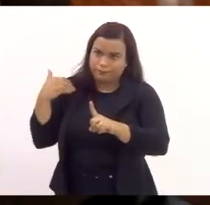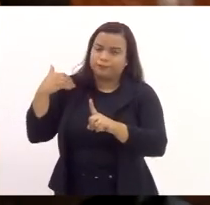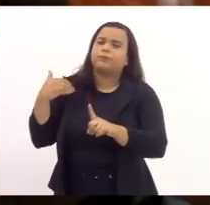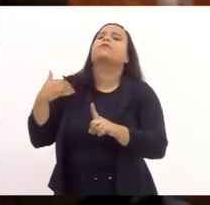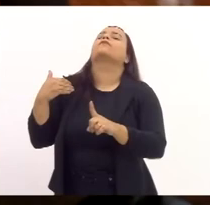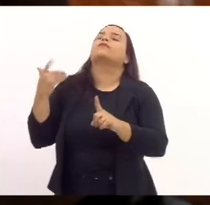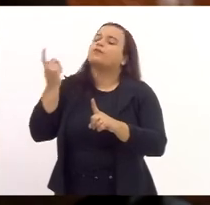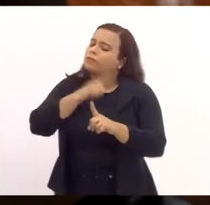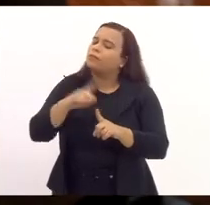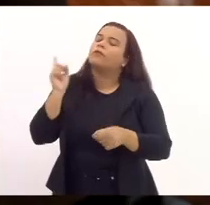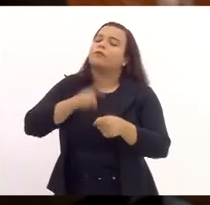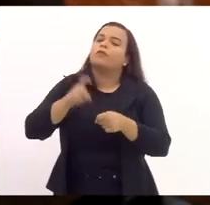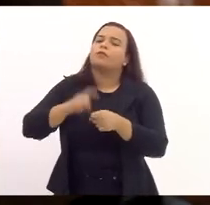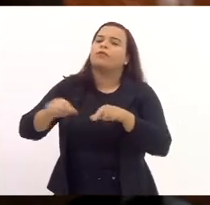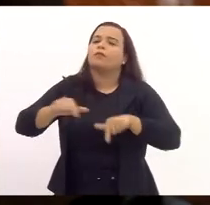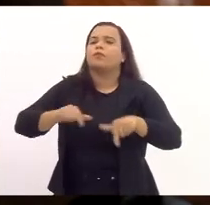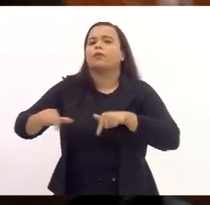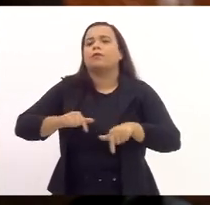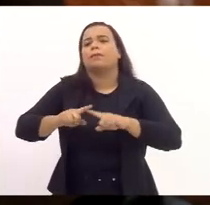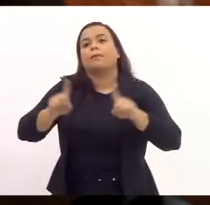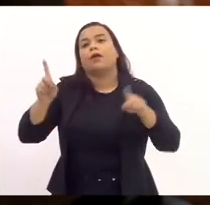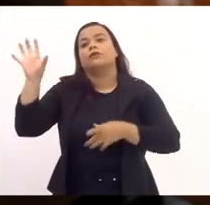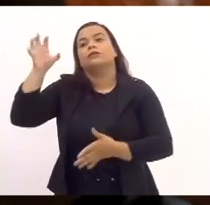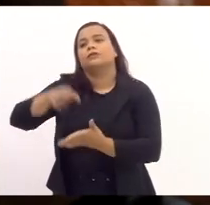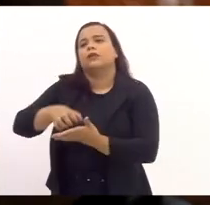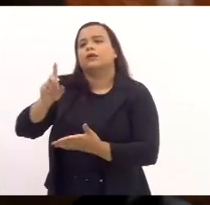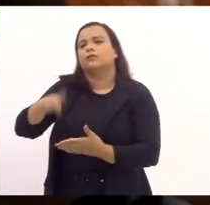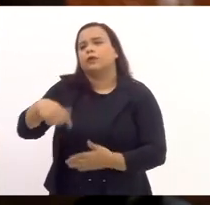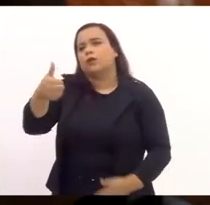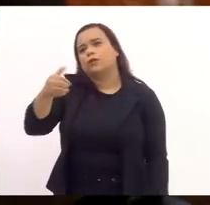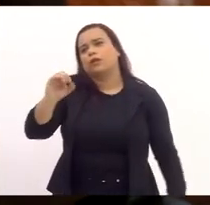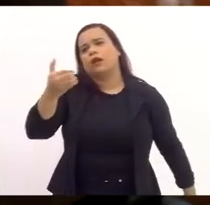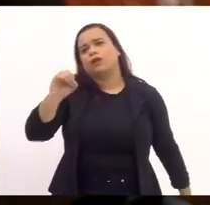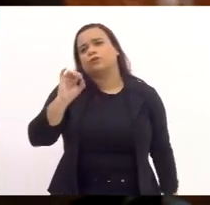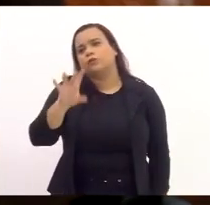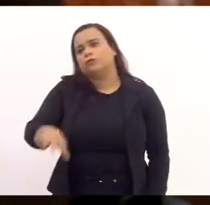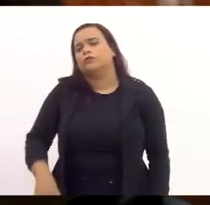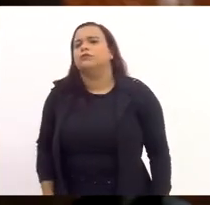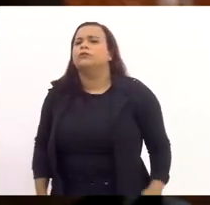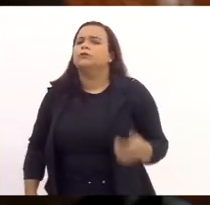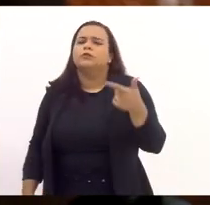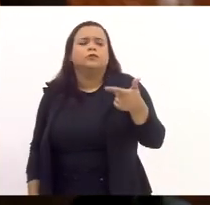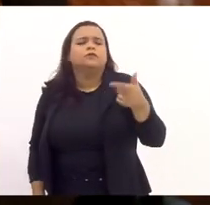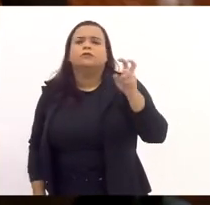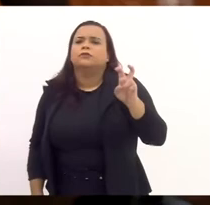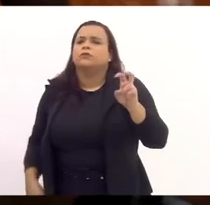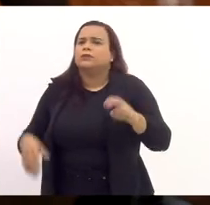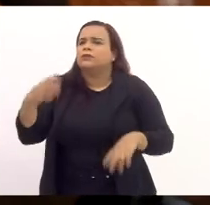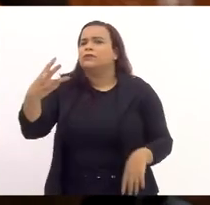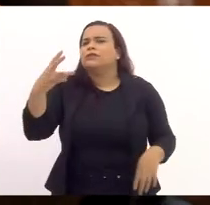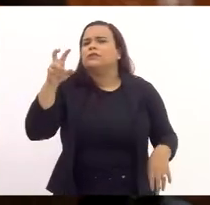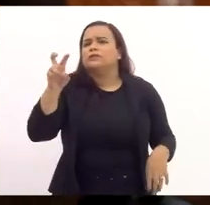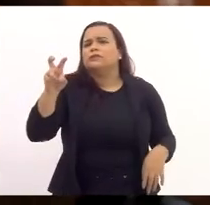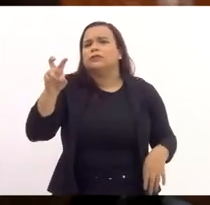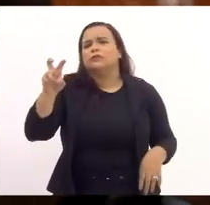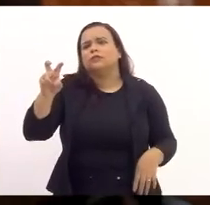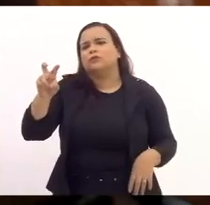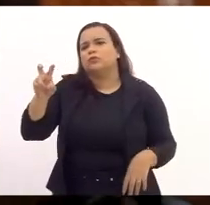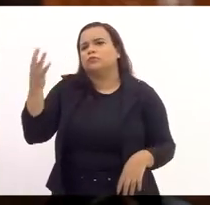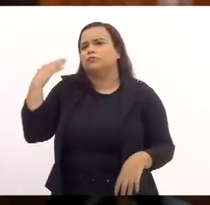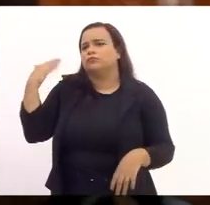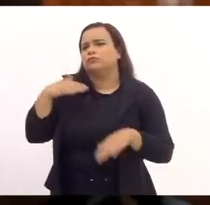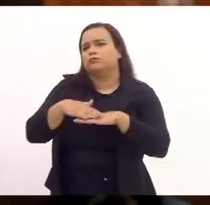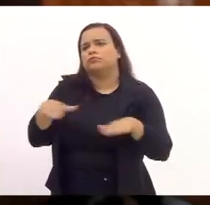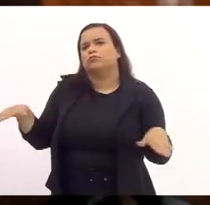retornaram. Na Central, são 10. O que aconteceu com esses 25? Eram 35? Aposentaram. Ah. Aposentaram. Assim,